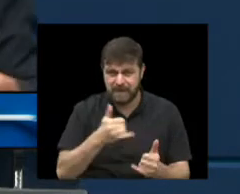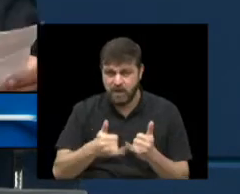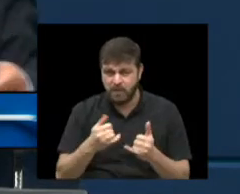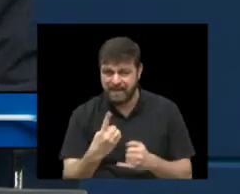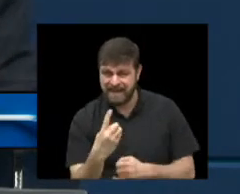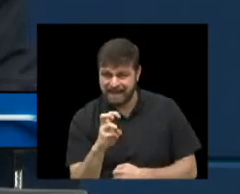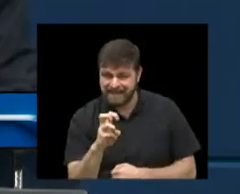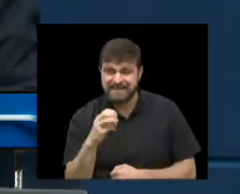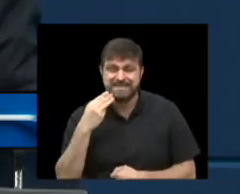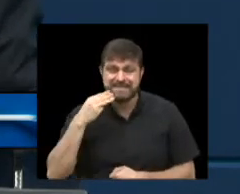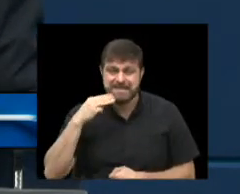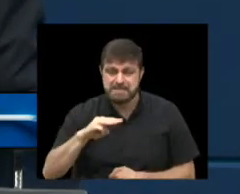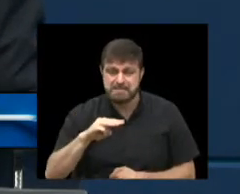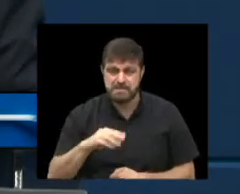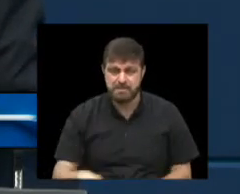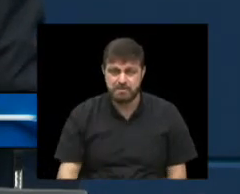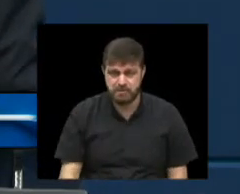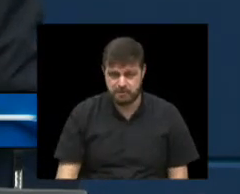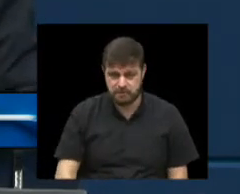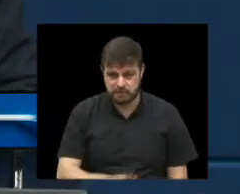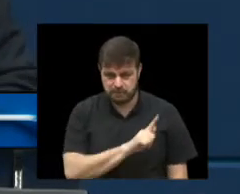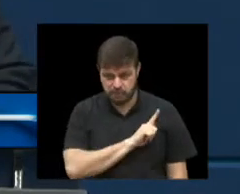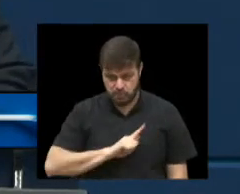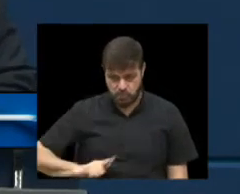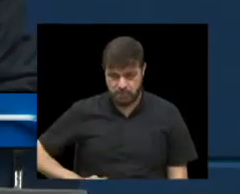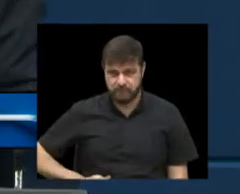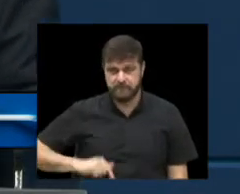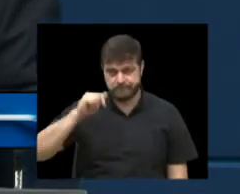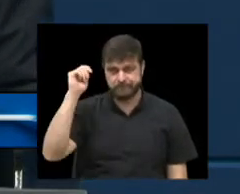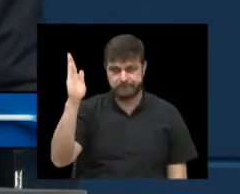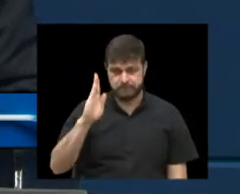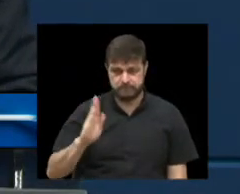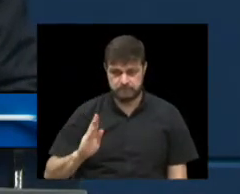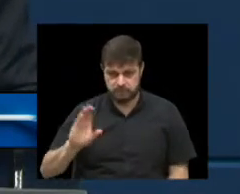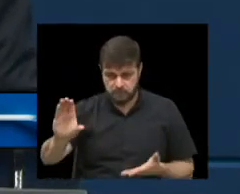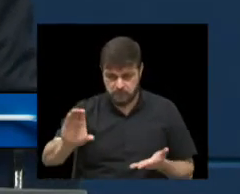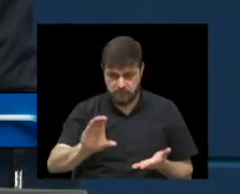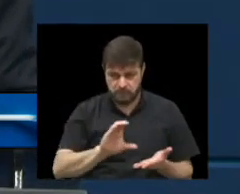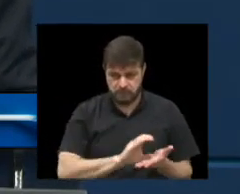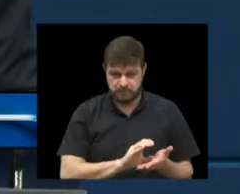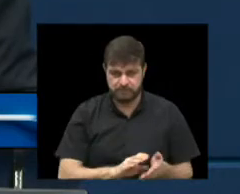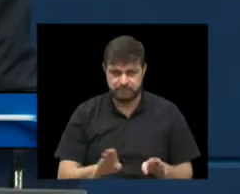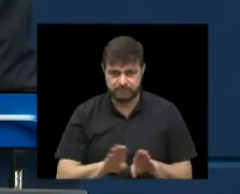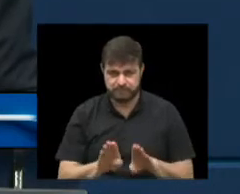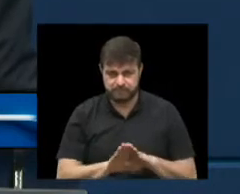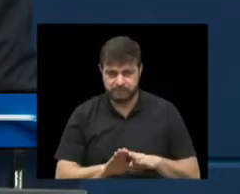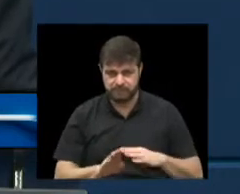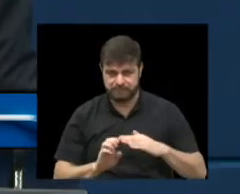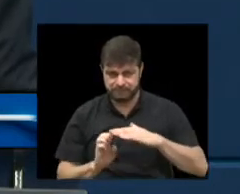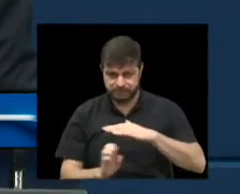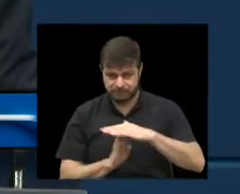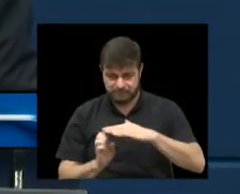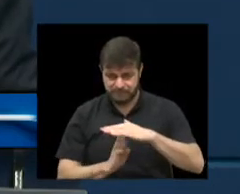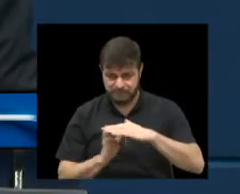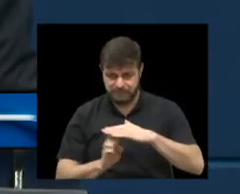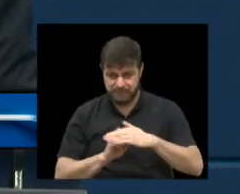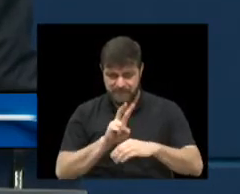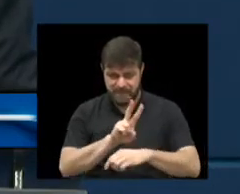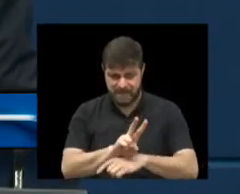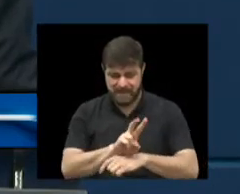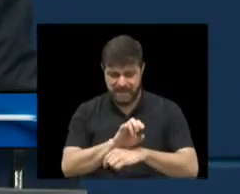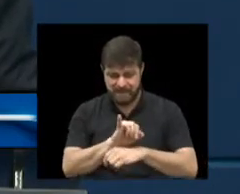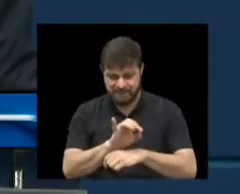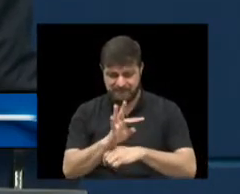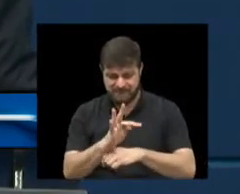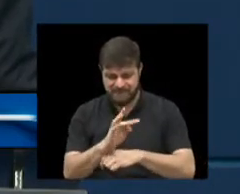governo federal. Destaque também para a organização social Vitale Saúde, responsável pelo Hospital Ouro